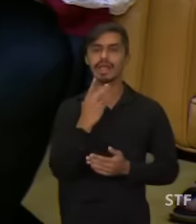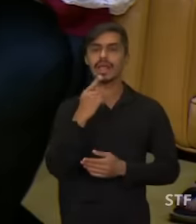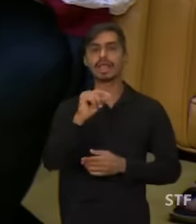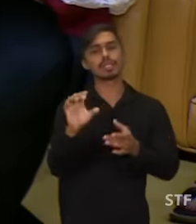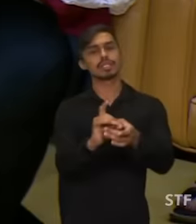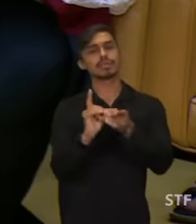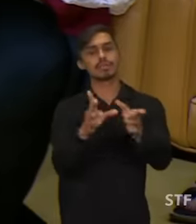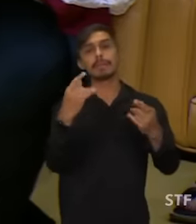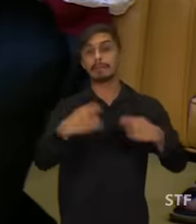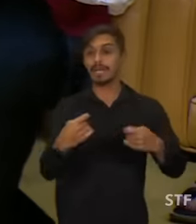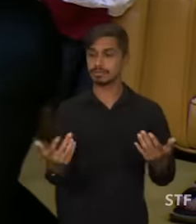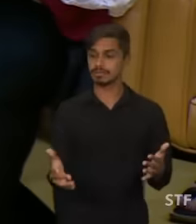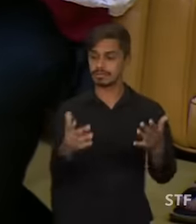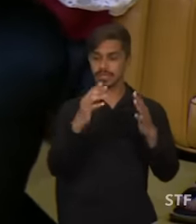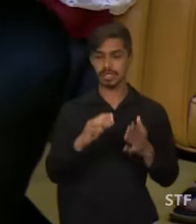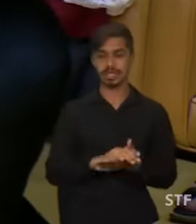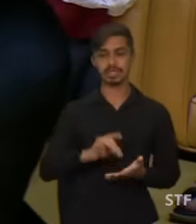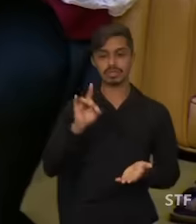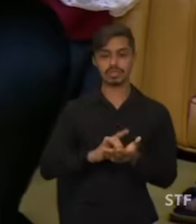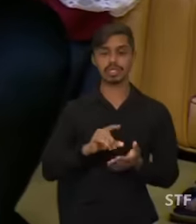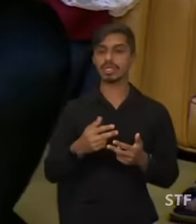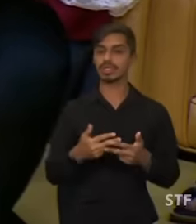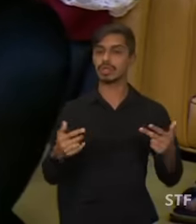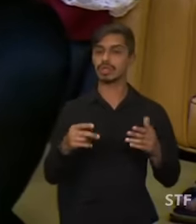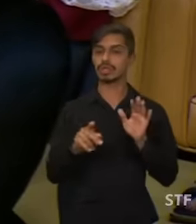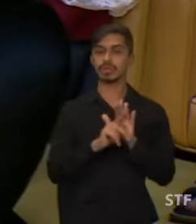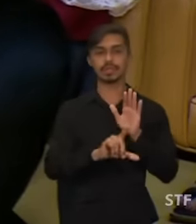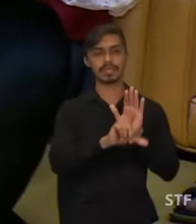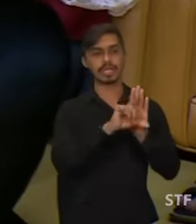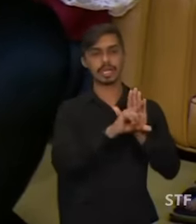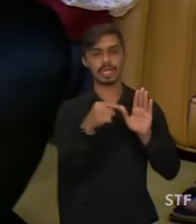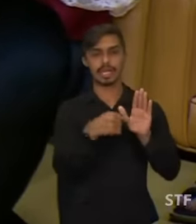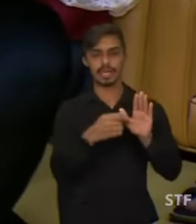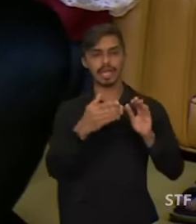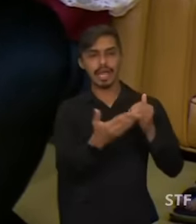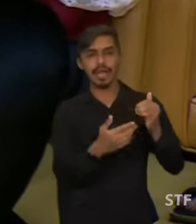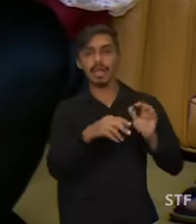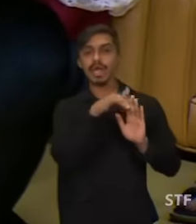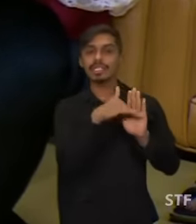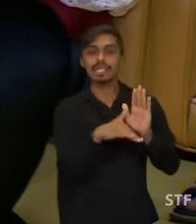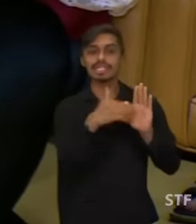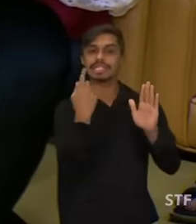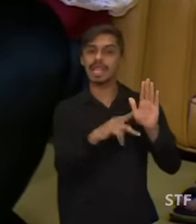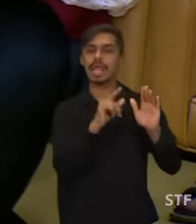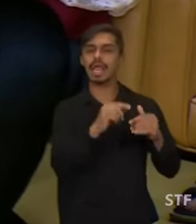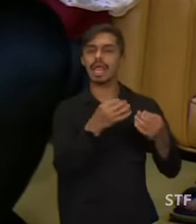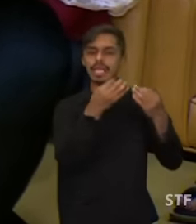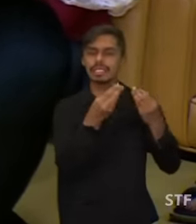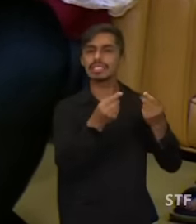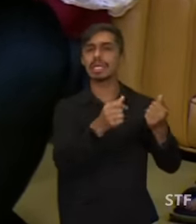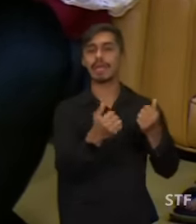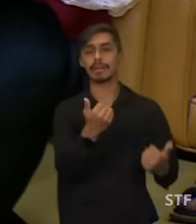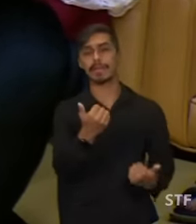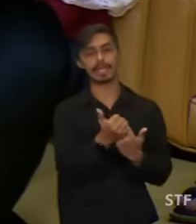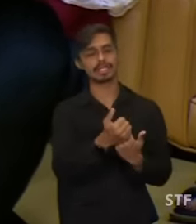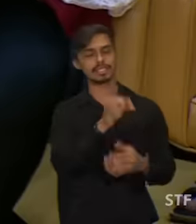precisa louvar o princípio da legalidade, porque a legalidade é o principal suporte de uma democracia. Relativizar o princípio